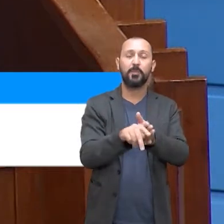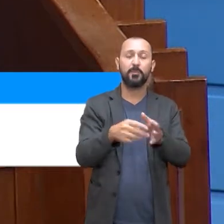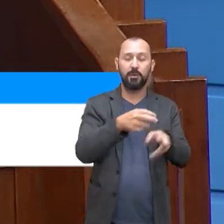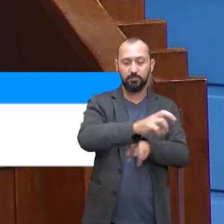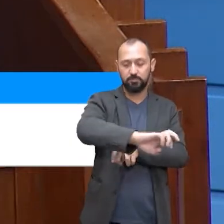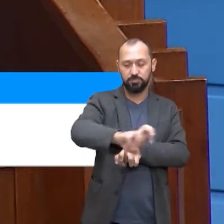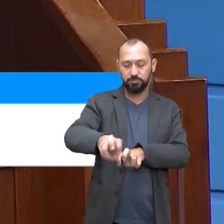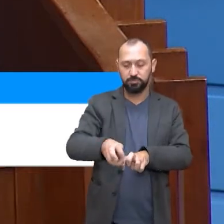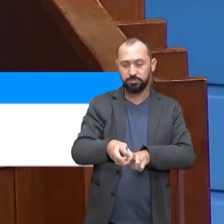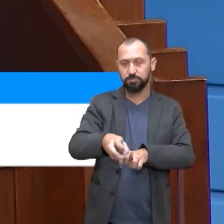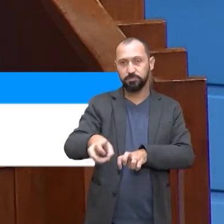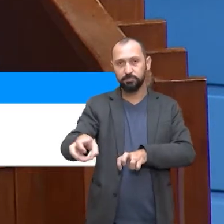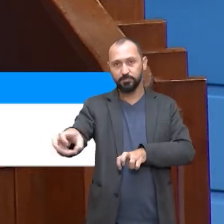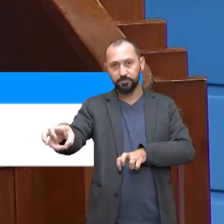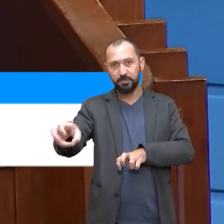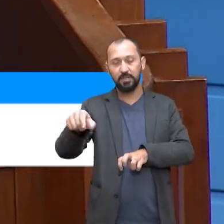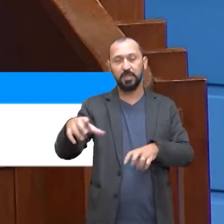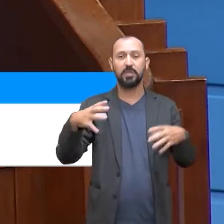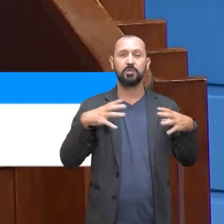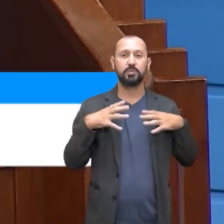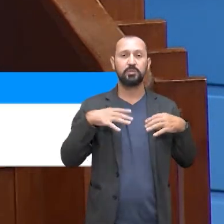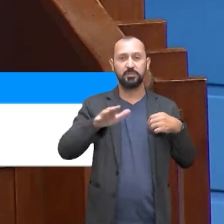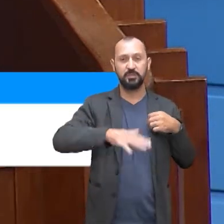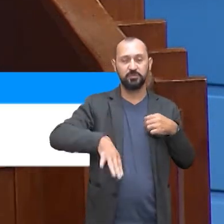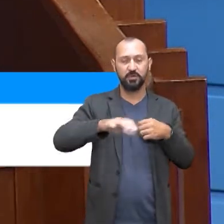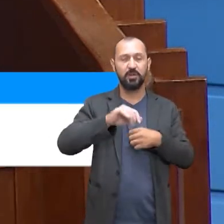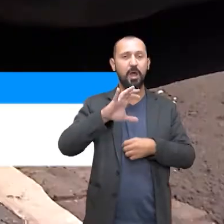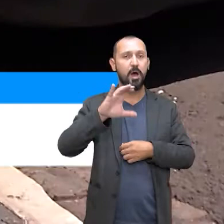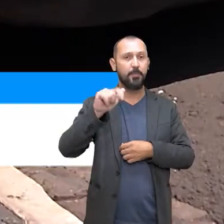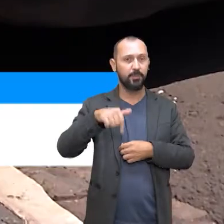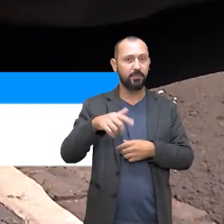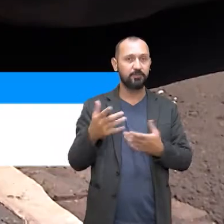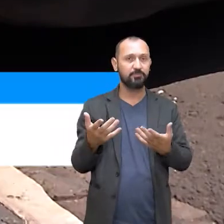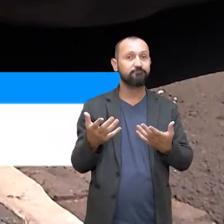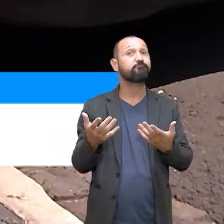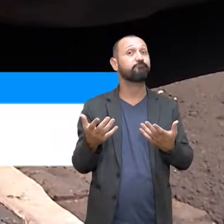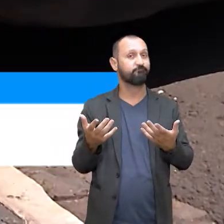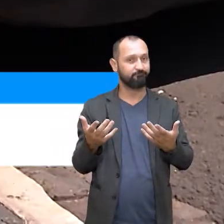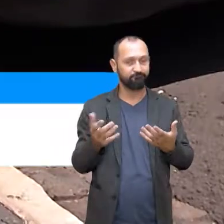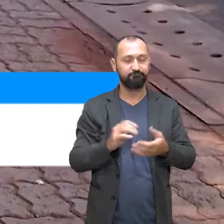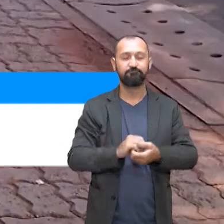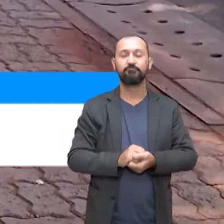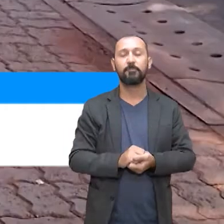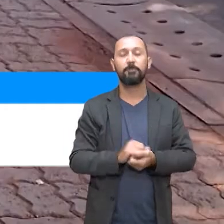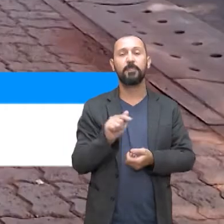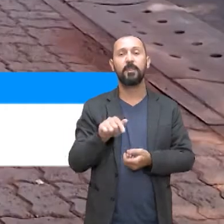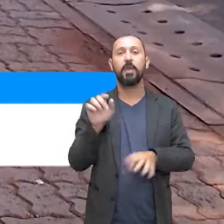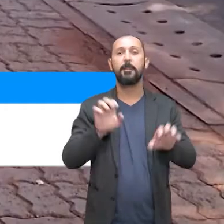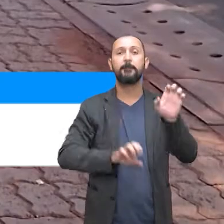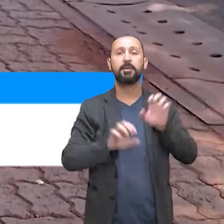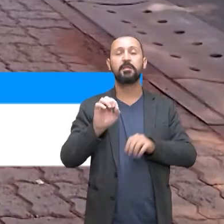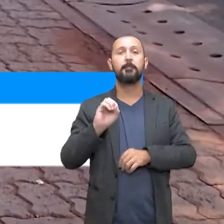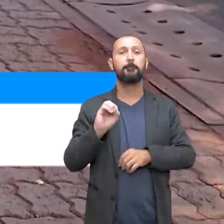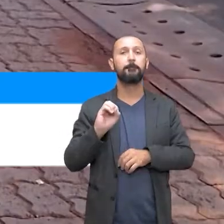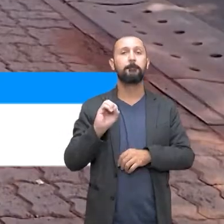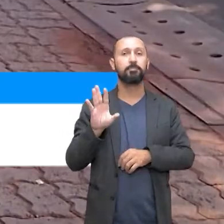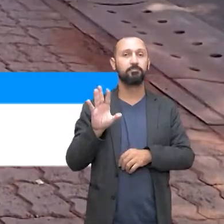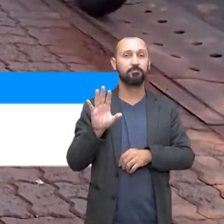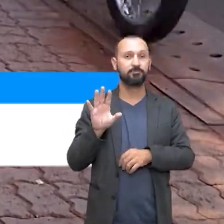estacionamento rotativo no centro aqui da capital, e simplesmente a empresa foi